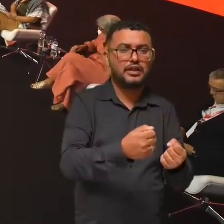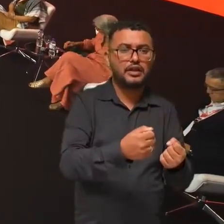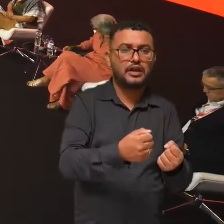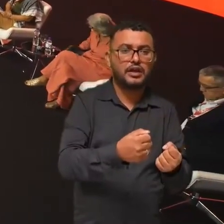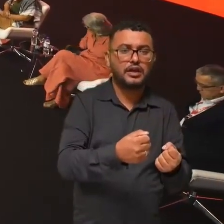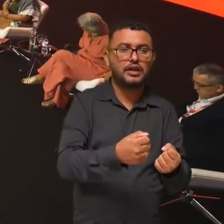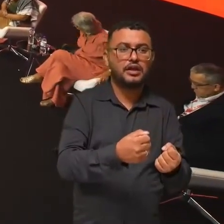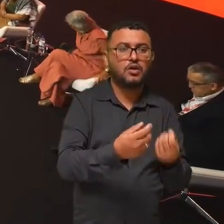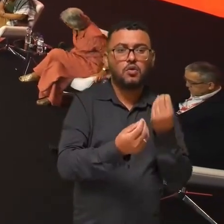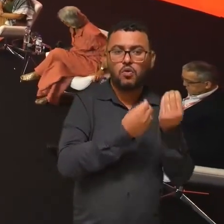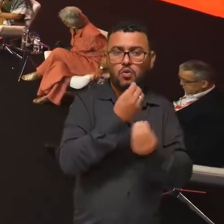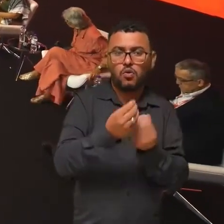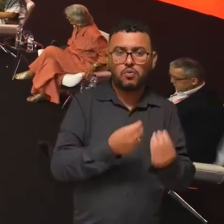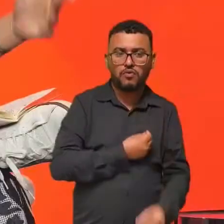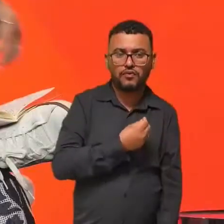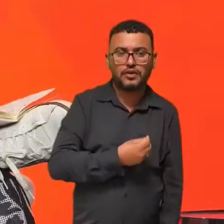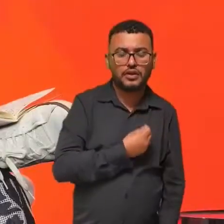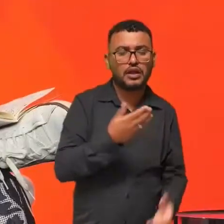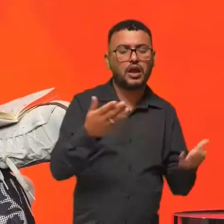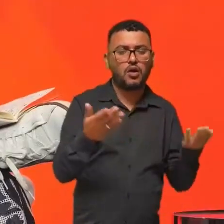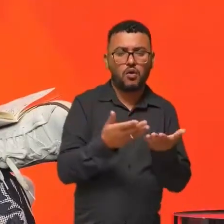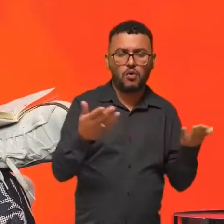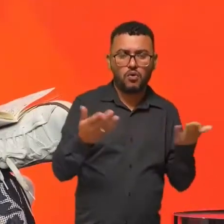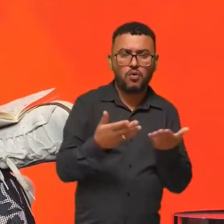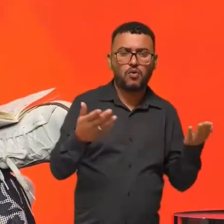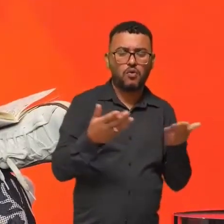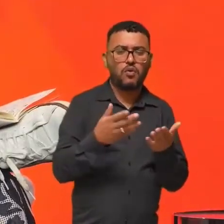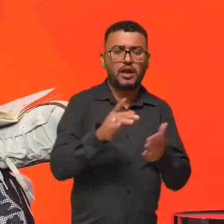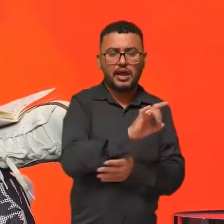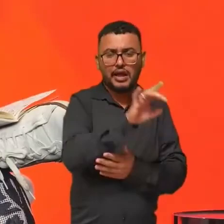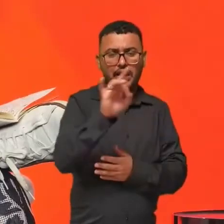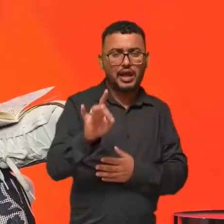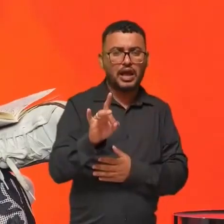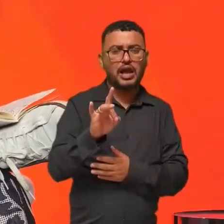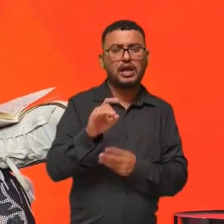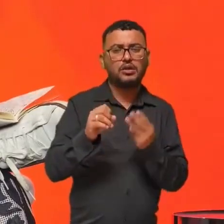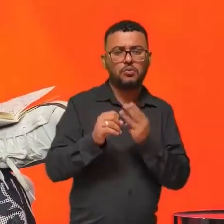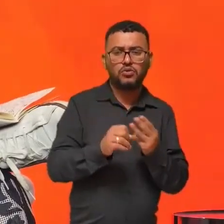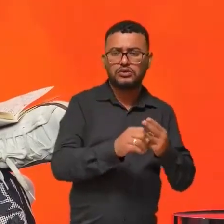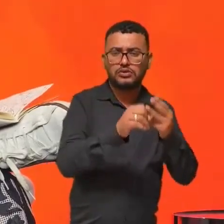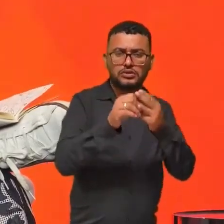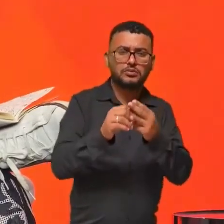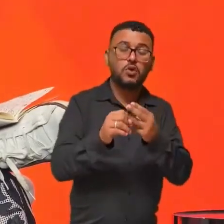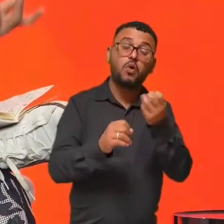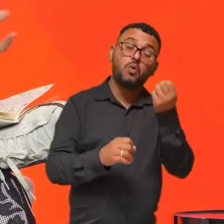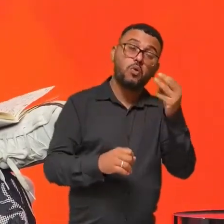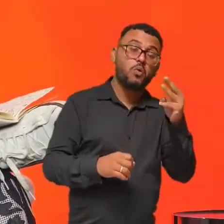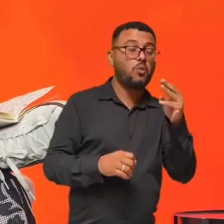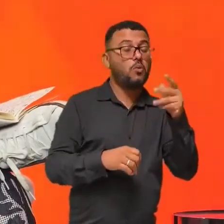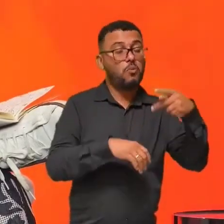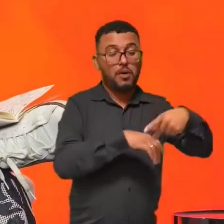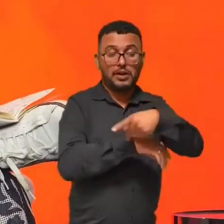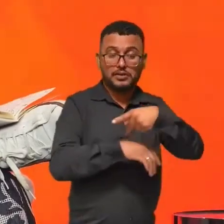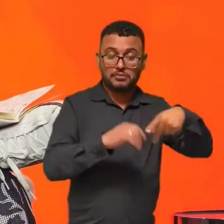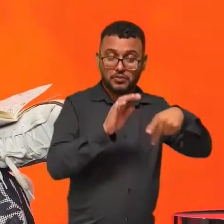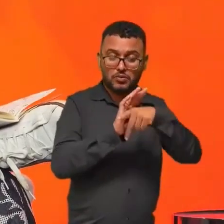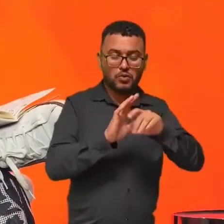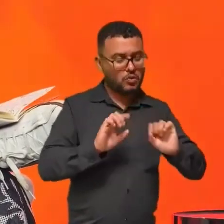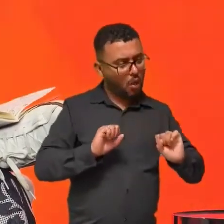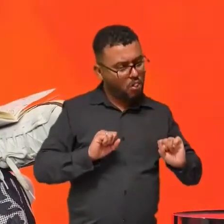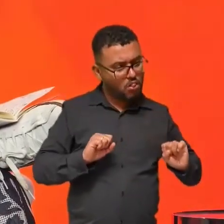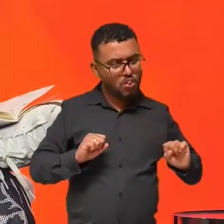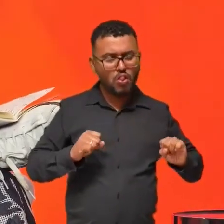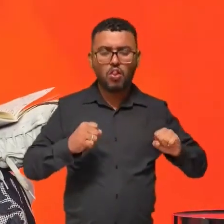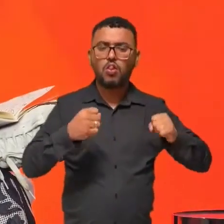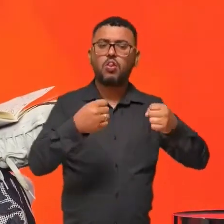que é posta em cada município, ou mesmo no país, e a gente se colocar para enfrentar isso, é muito importante também para nos